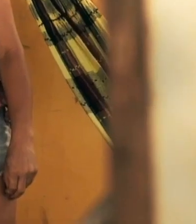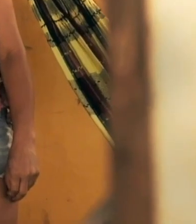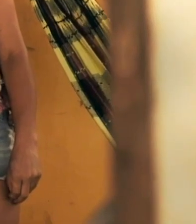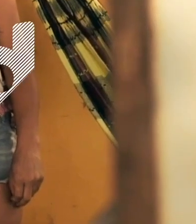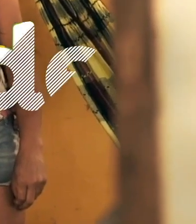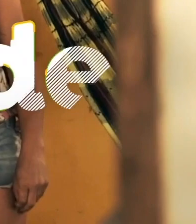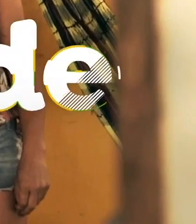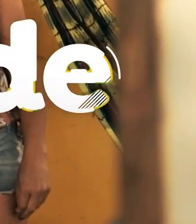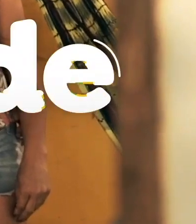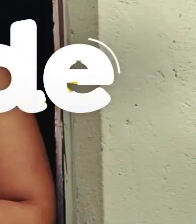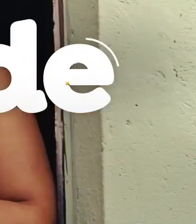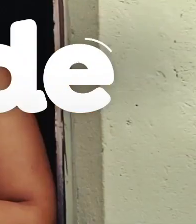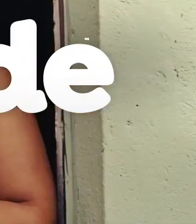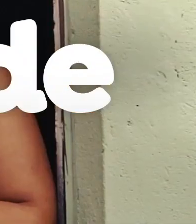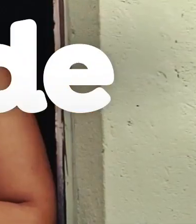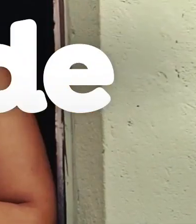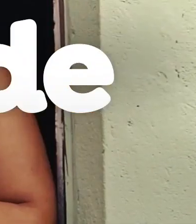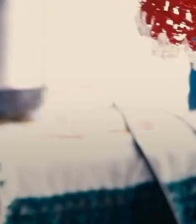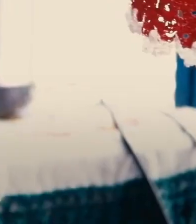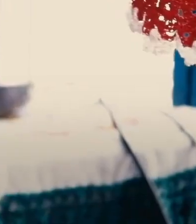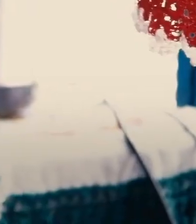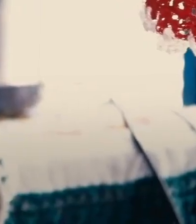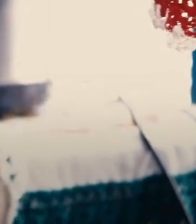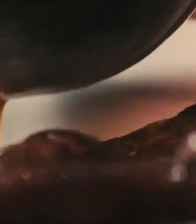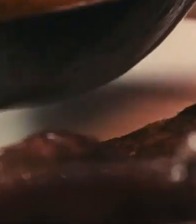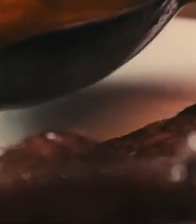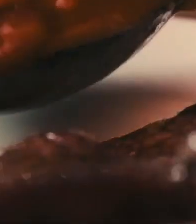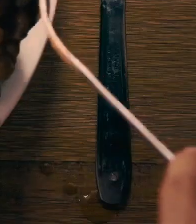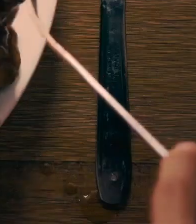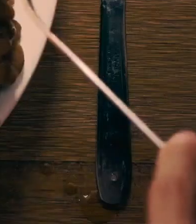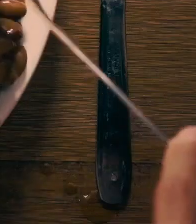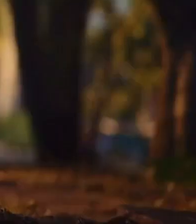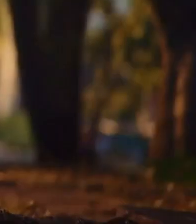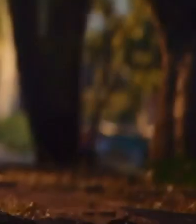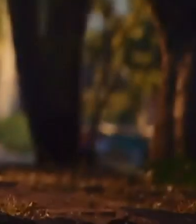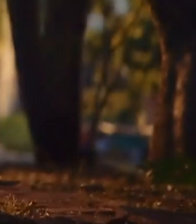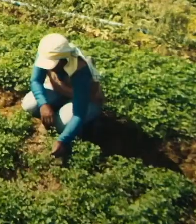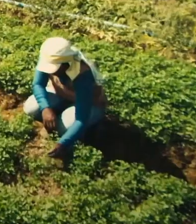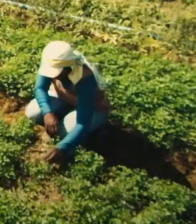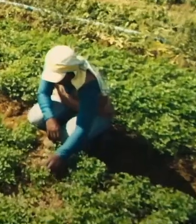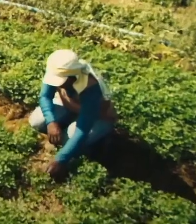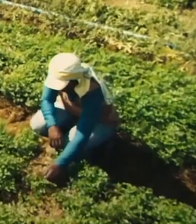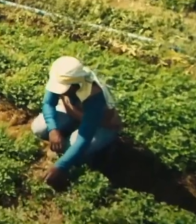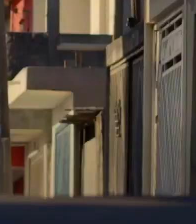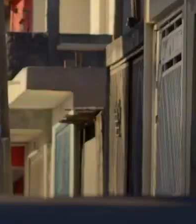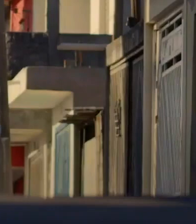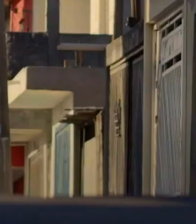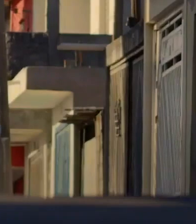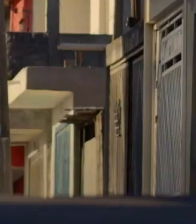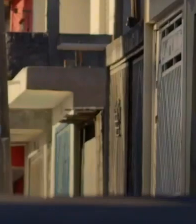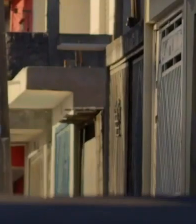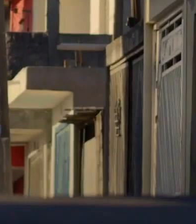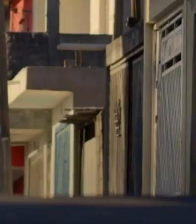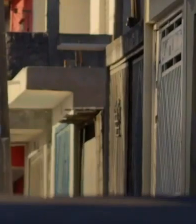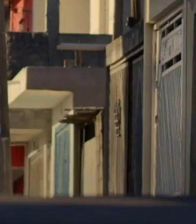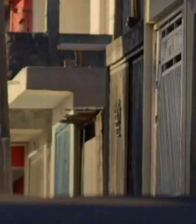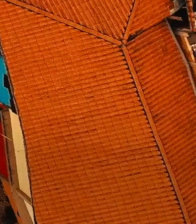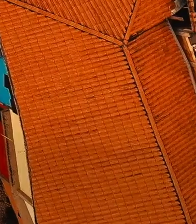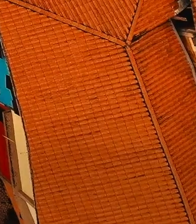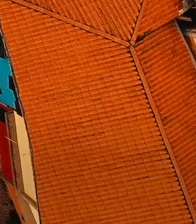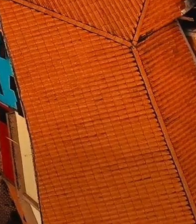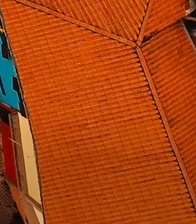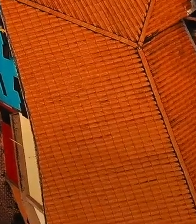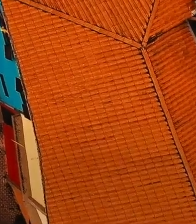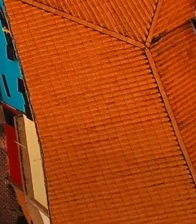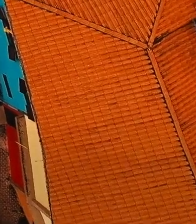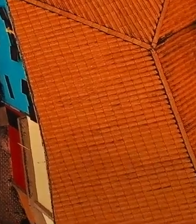com a estabilidade. É o seu encontro com o seu direito de comer, estudar, trabalhar. Escolher seu caminho.